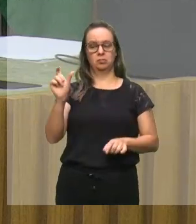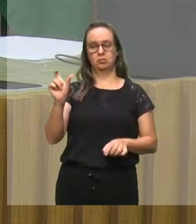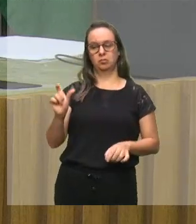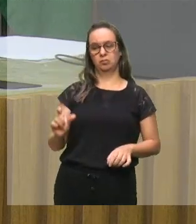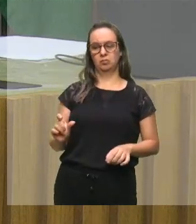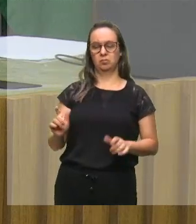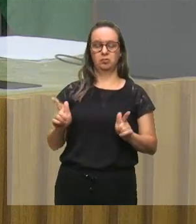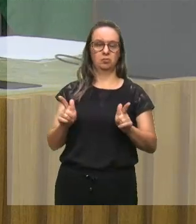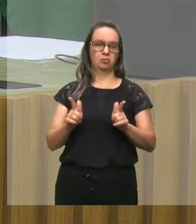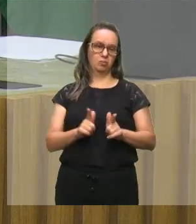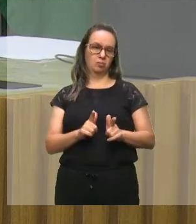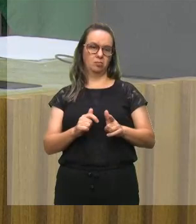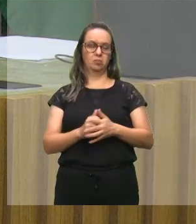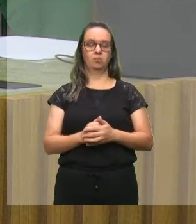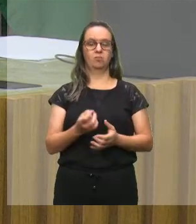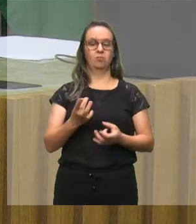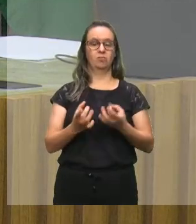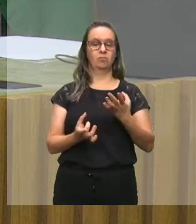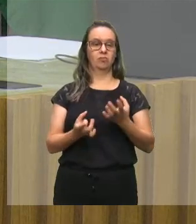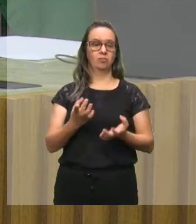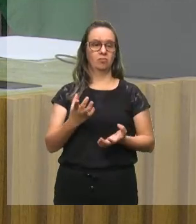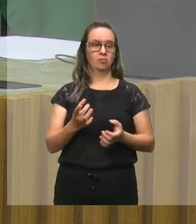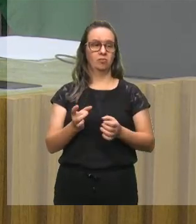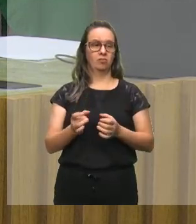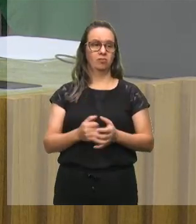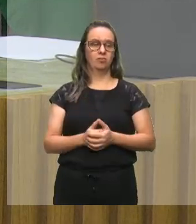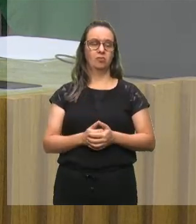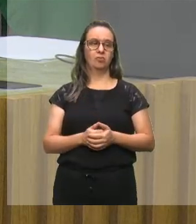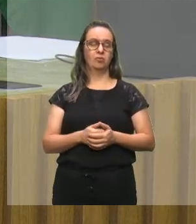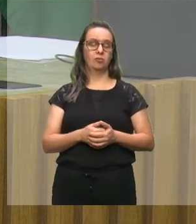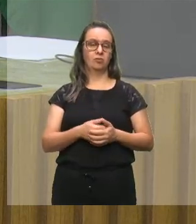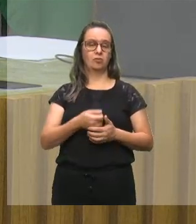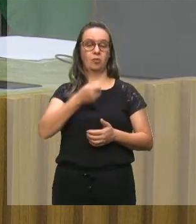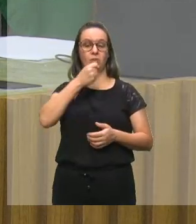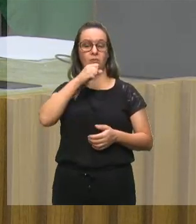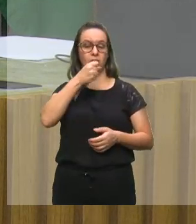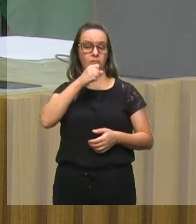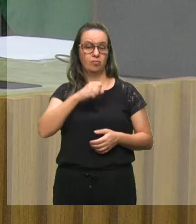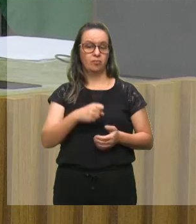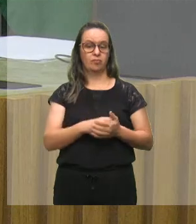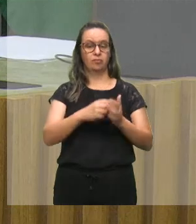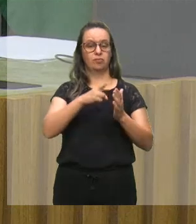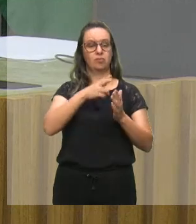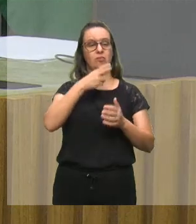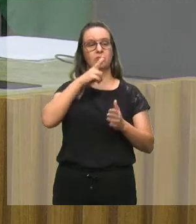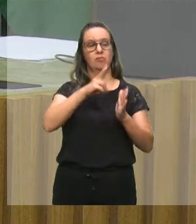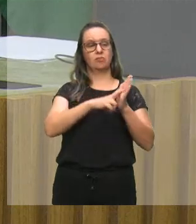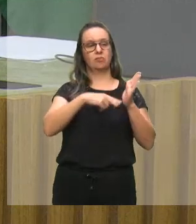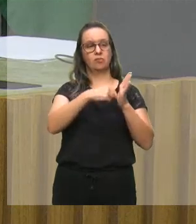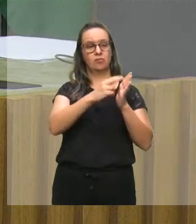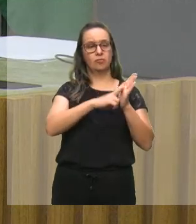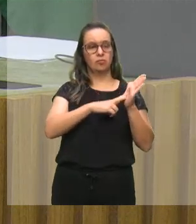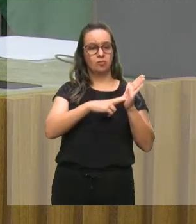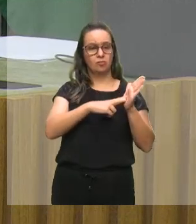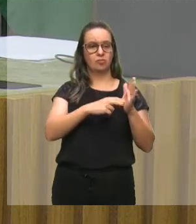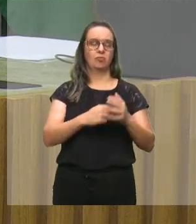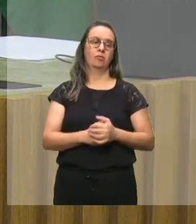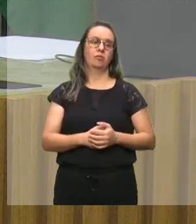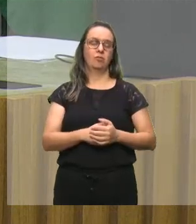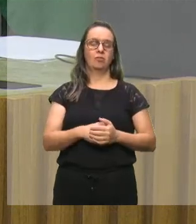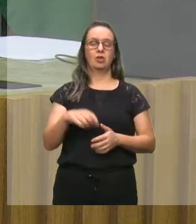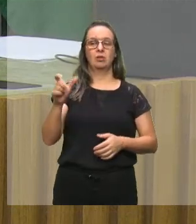que revende aquele produto, que faz o geladinho natural, que faz chocolate, etc., que são pessoas que não são pensadas quando a gente